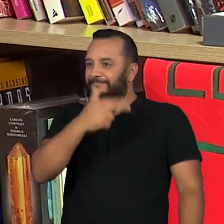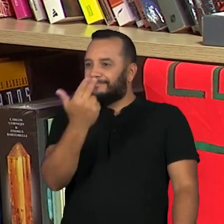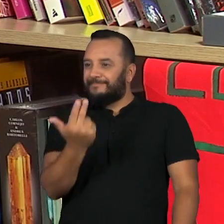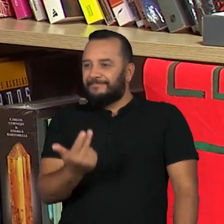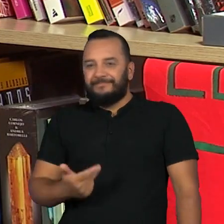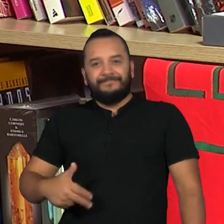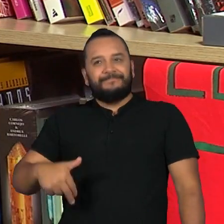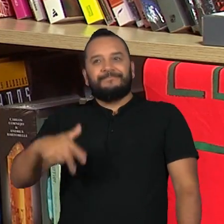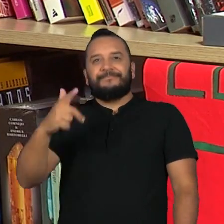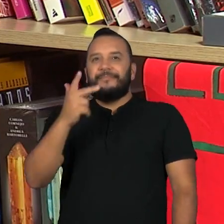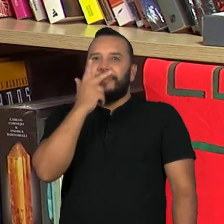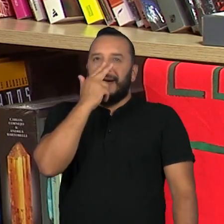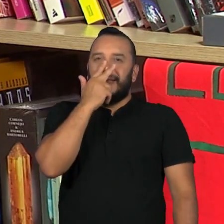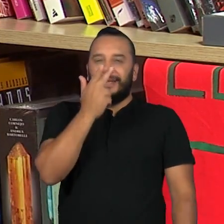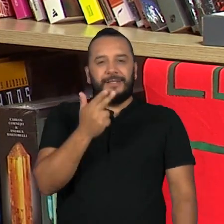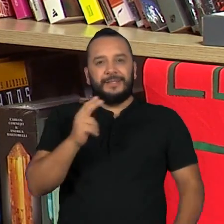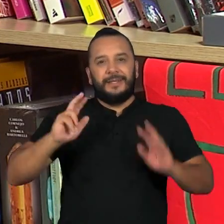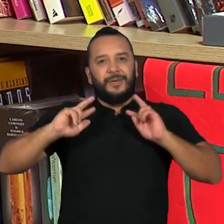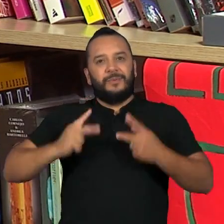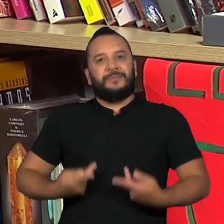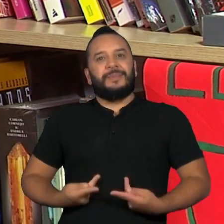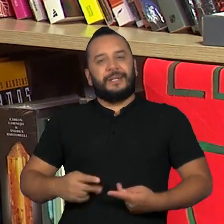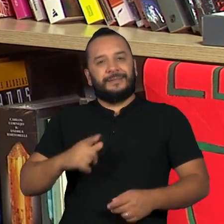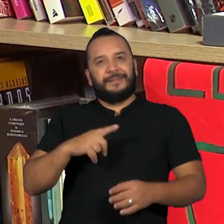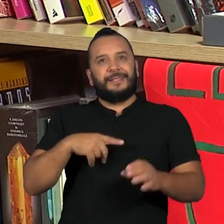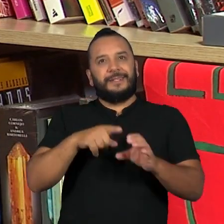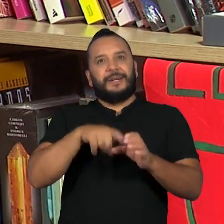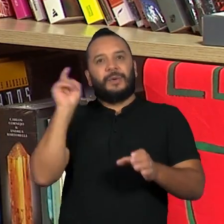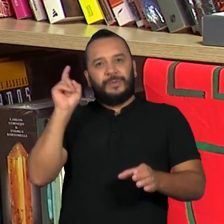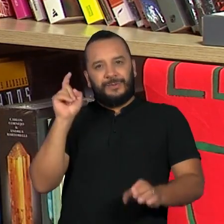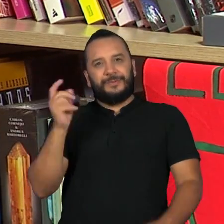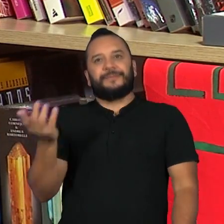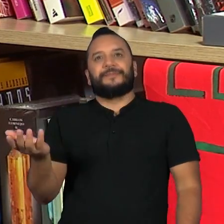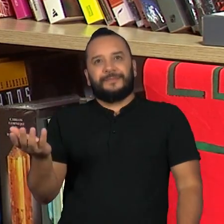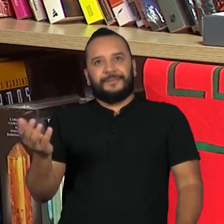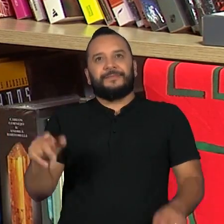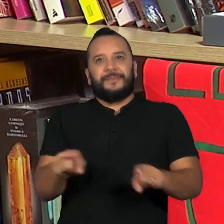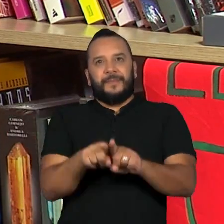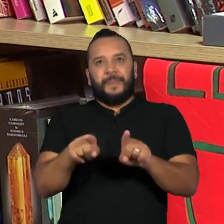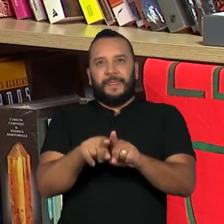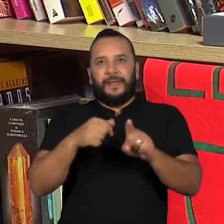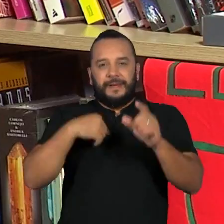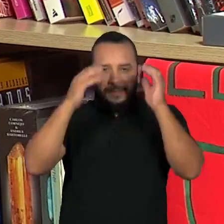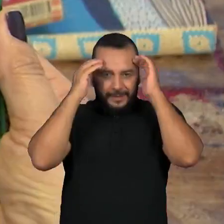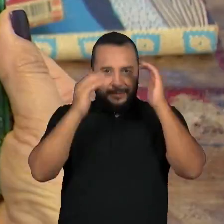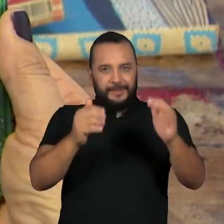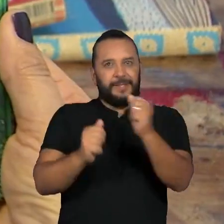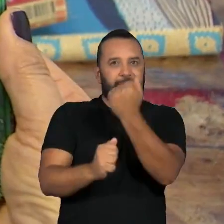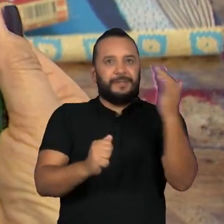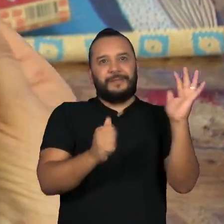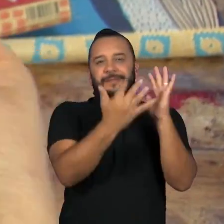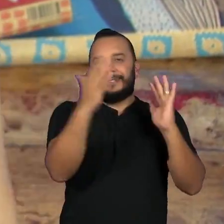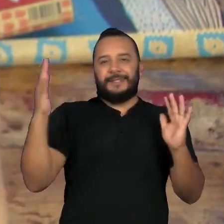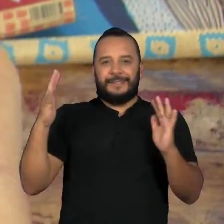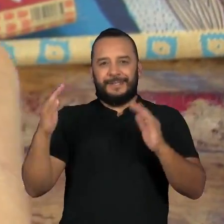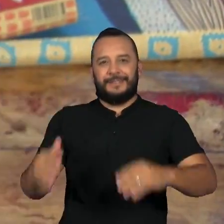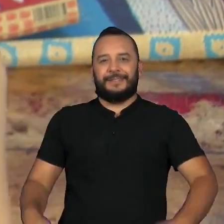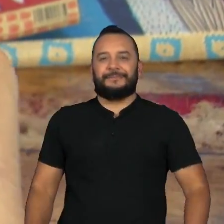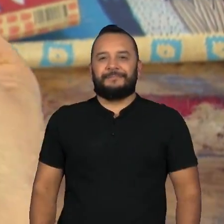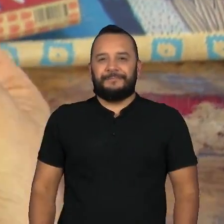forma seres humanos com muita autonomia, assim, e com muito respeito à natureza.